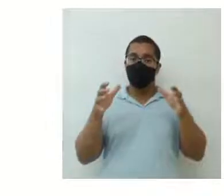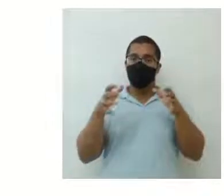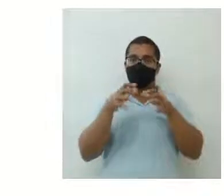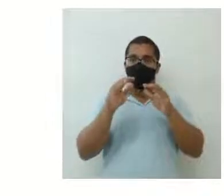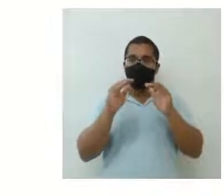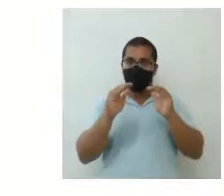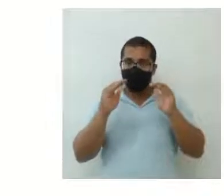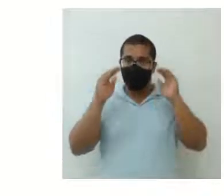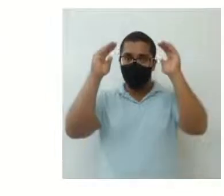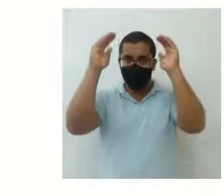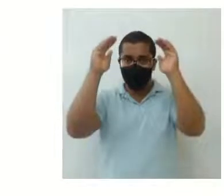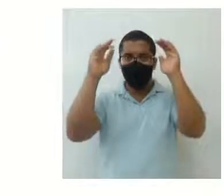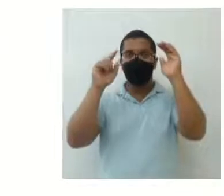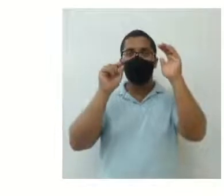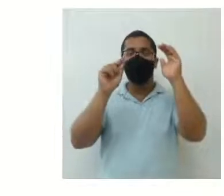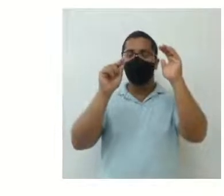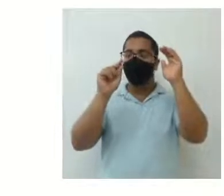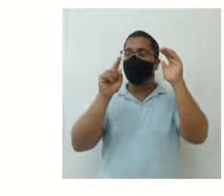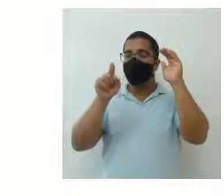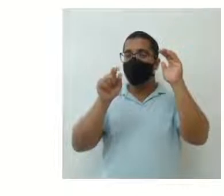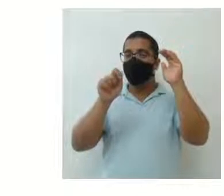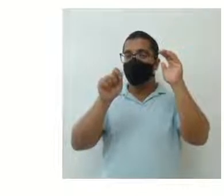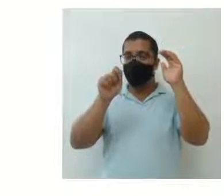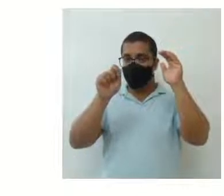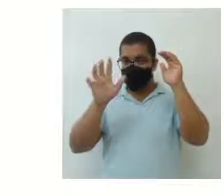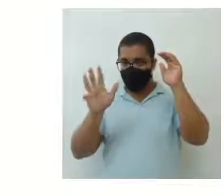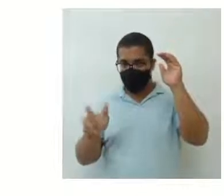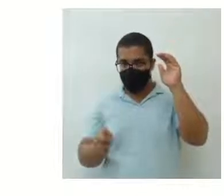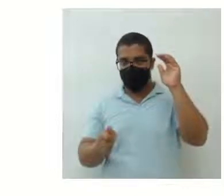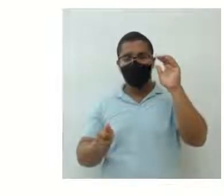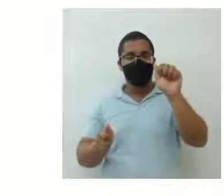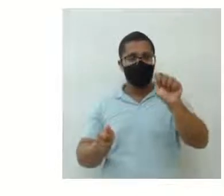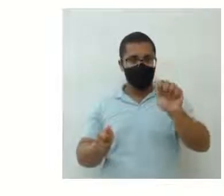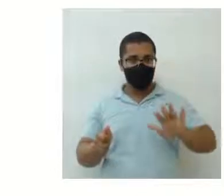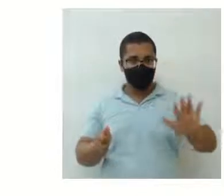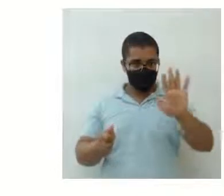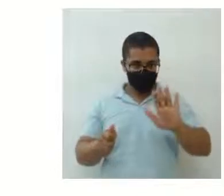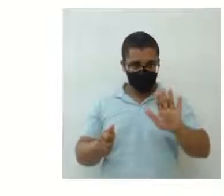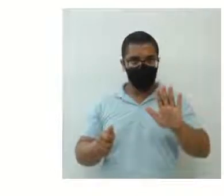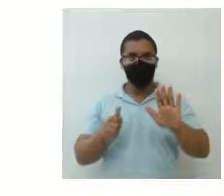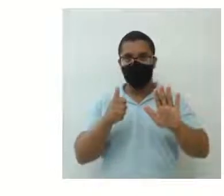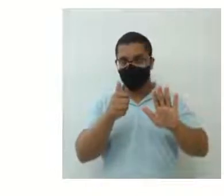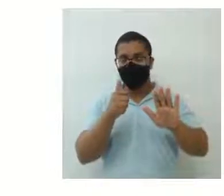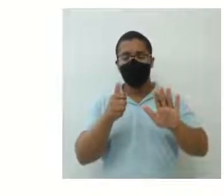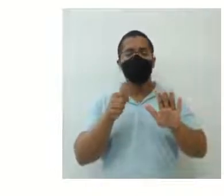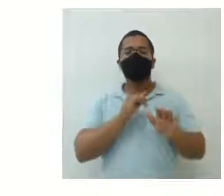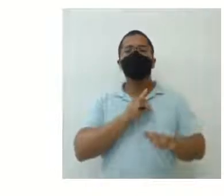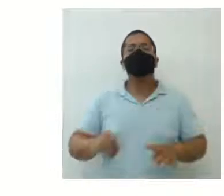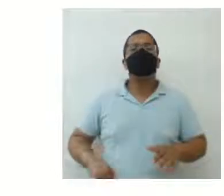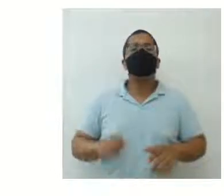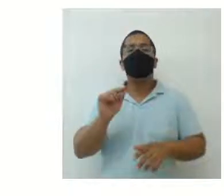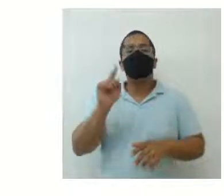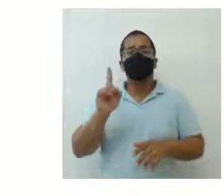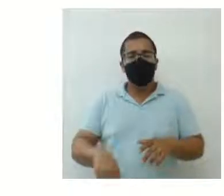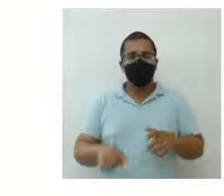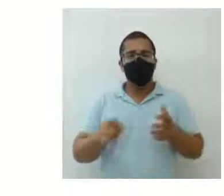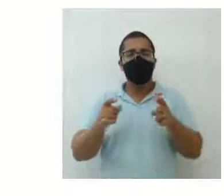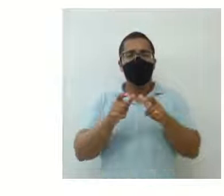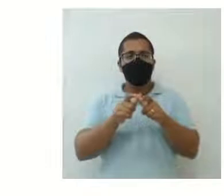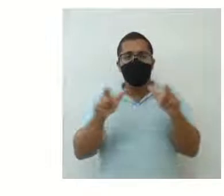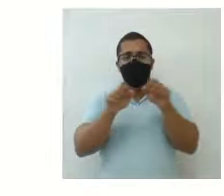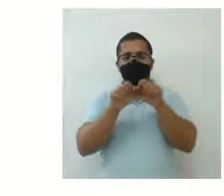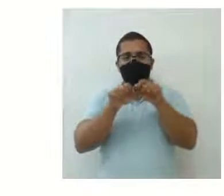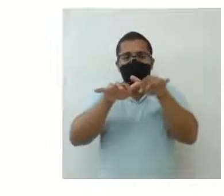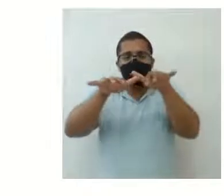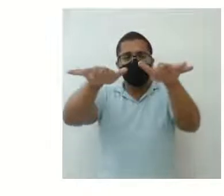a África e sobre a Ásia. Então, o imperialismo foi o que? O processo de expansão colonial,